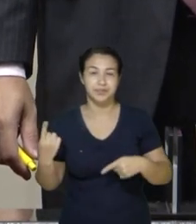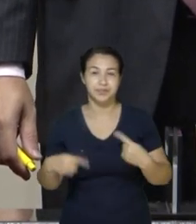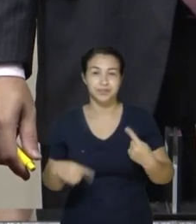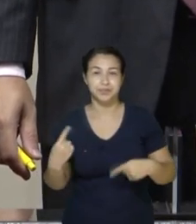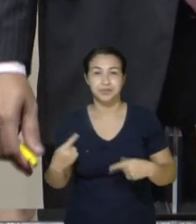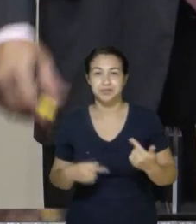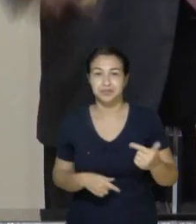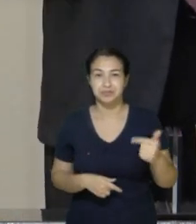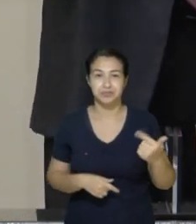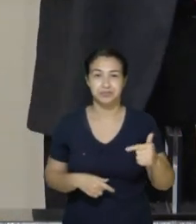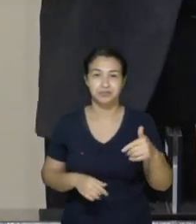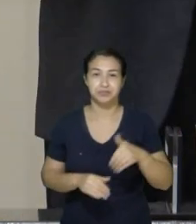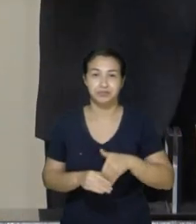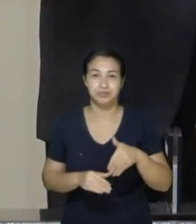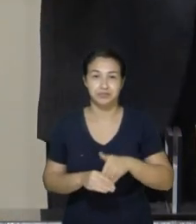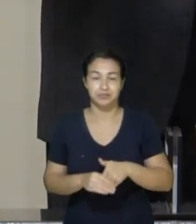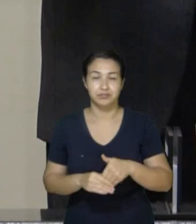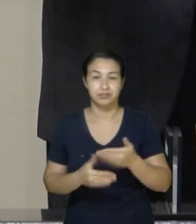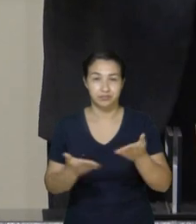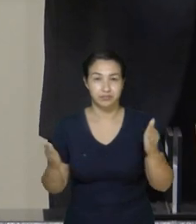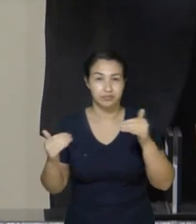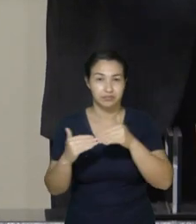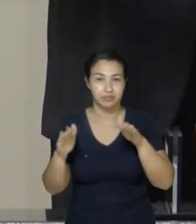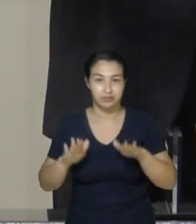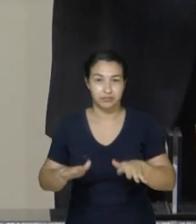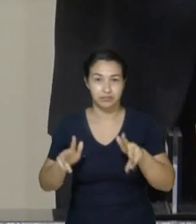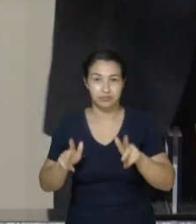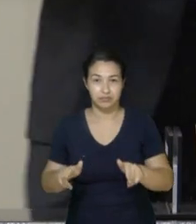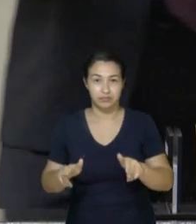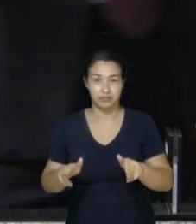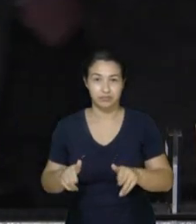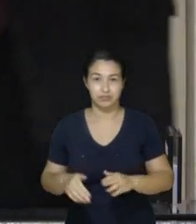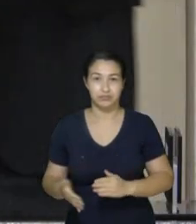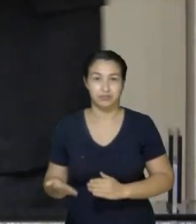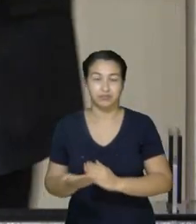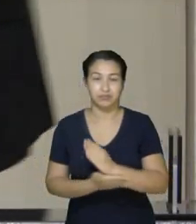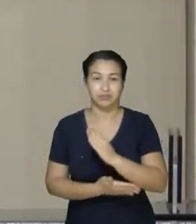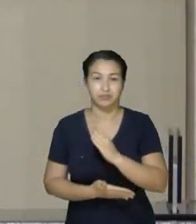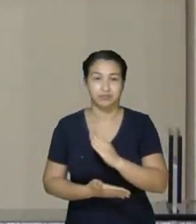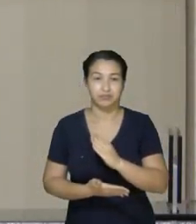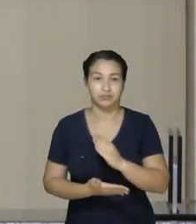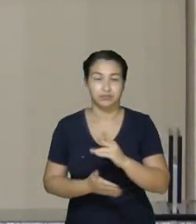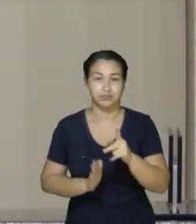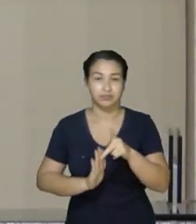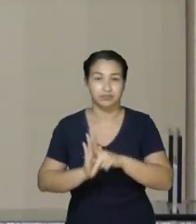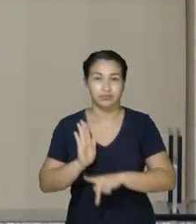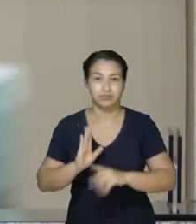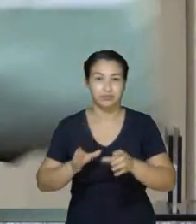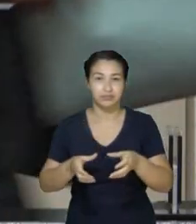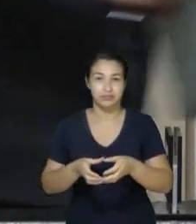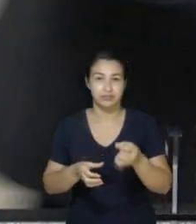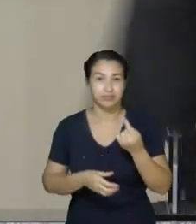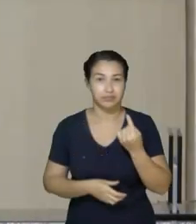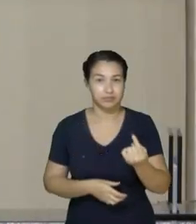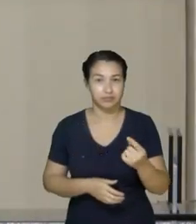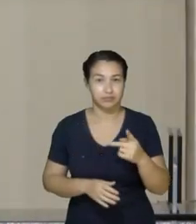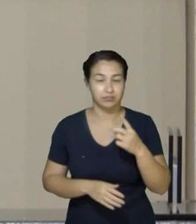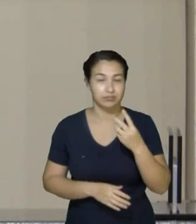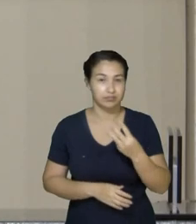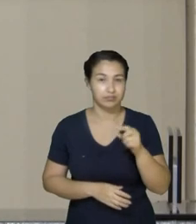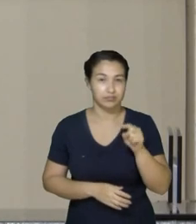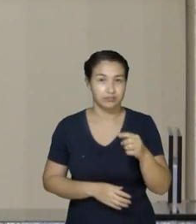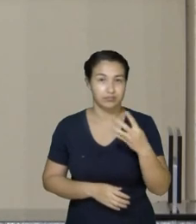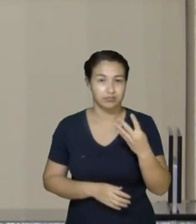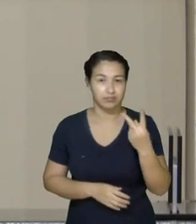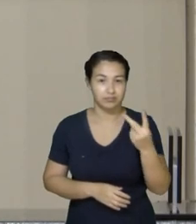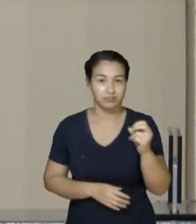Não havendo, em votação, deputados concordam, permanece como estão. Está aprovado o projeto em turno único, o projeto